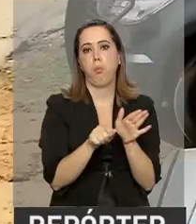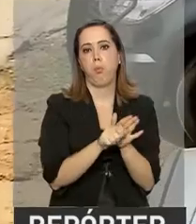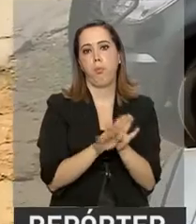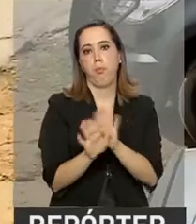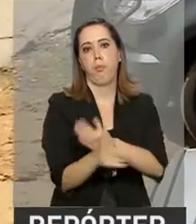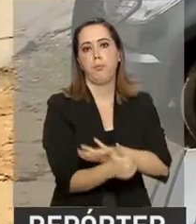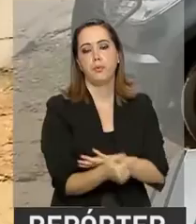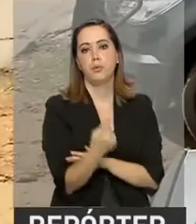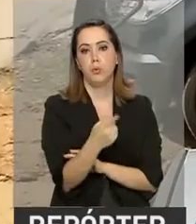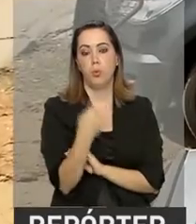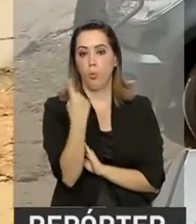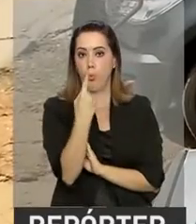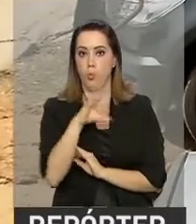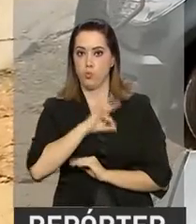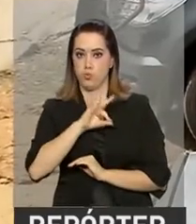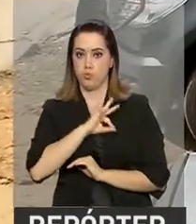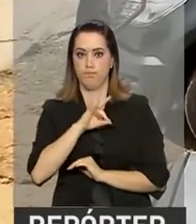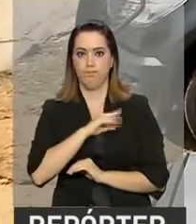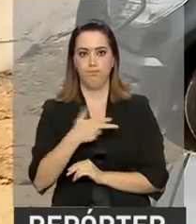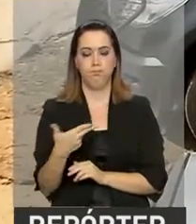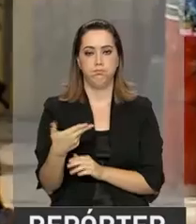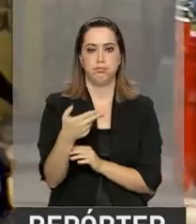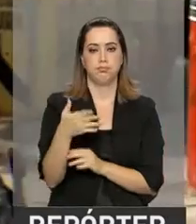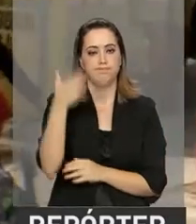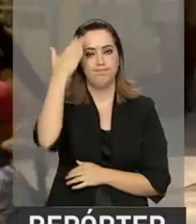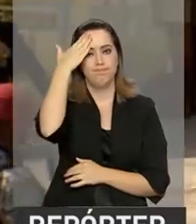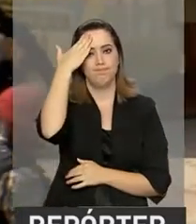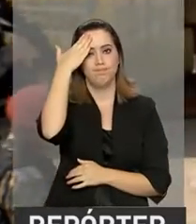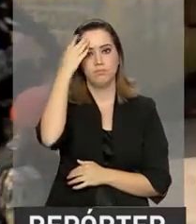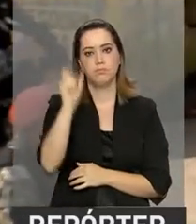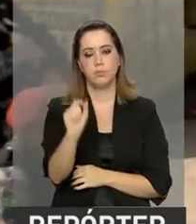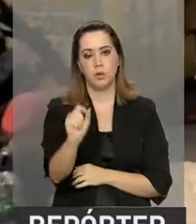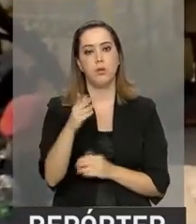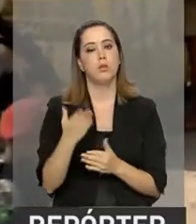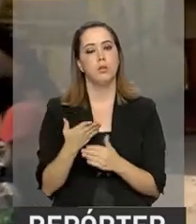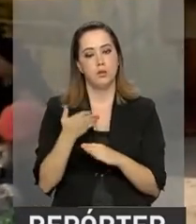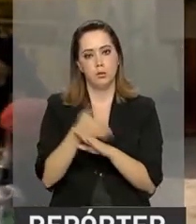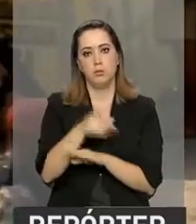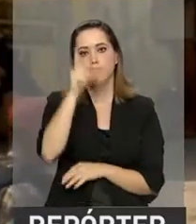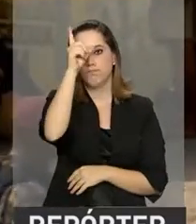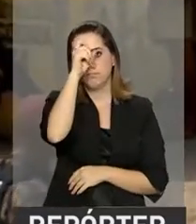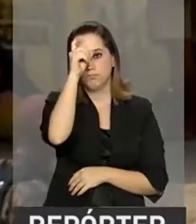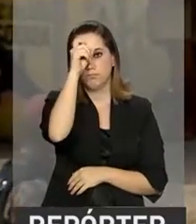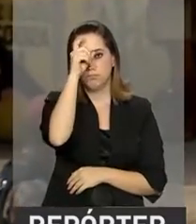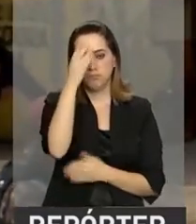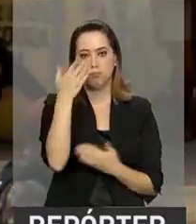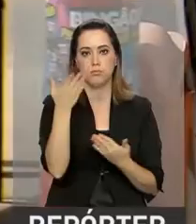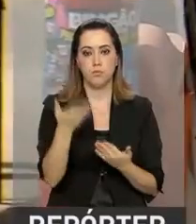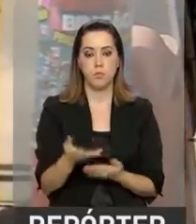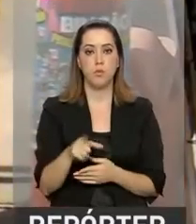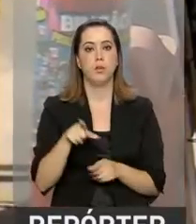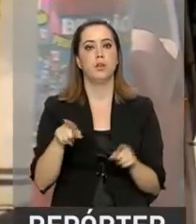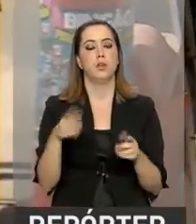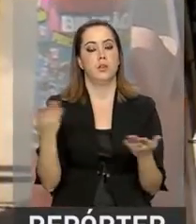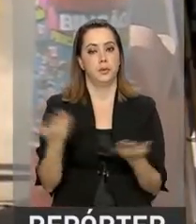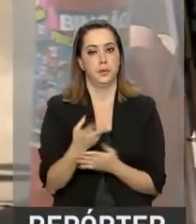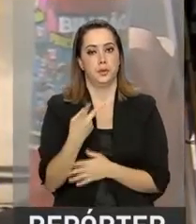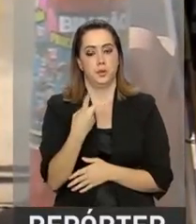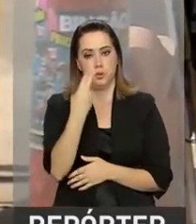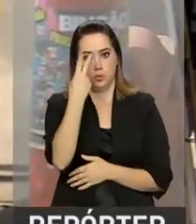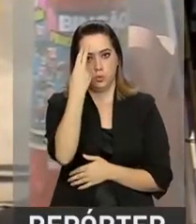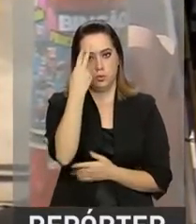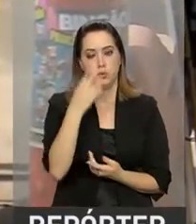andrade foi atingido na cabeça por um tiro de fuzil ele foi levado para o hospital municipal salgado filho e passou por uma cirurgia